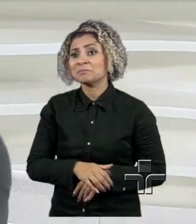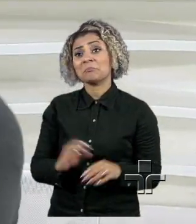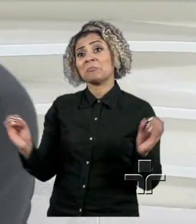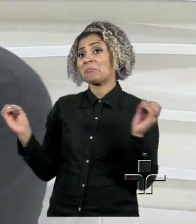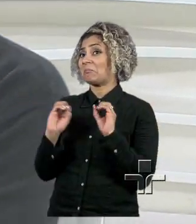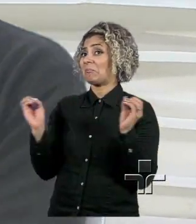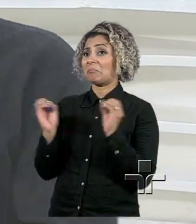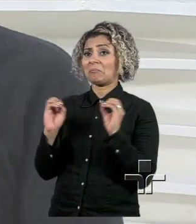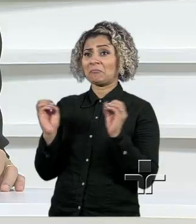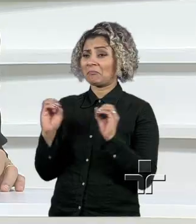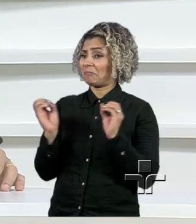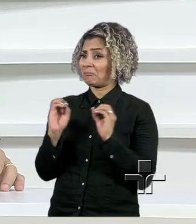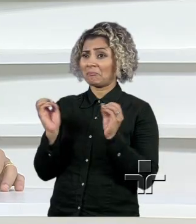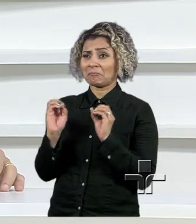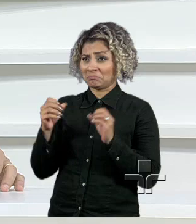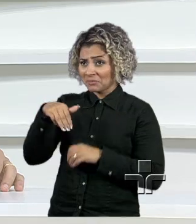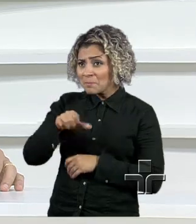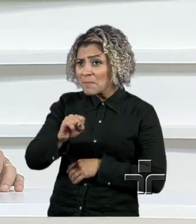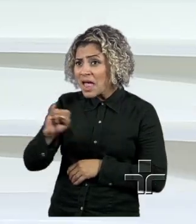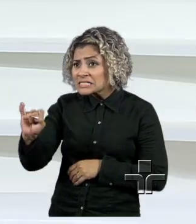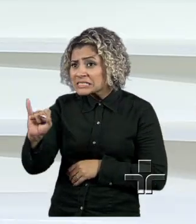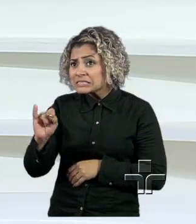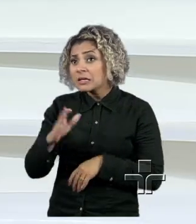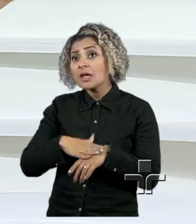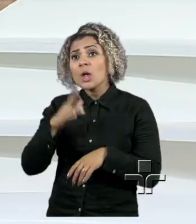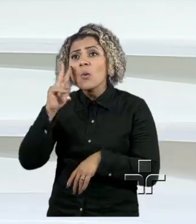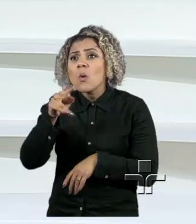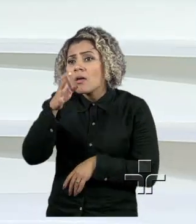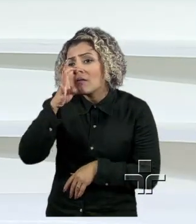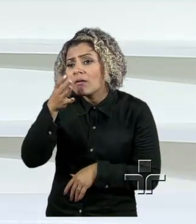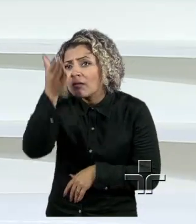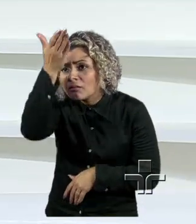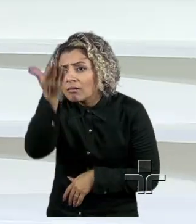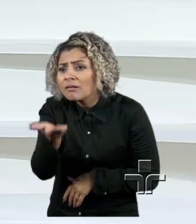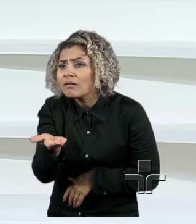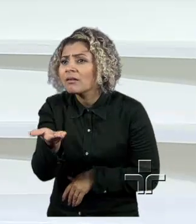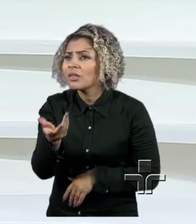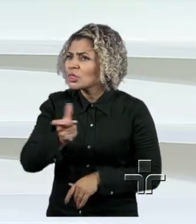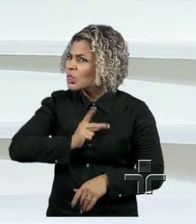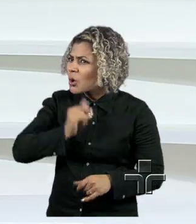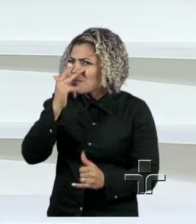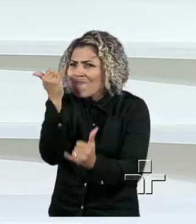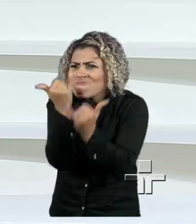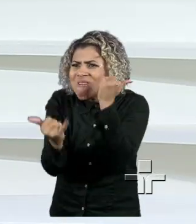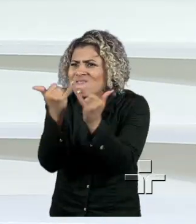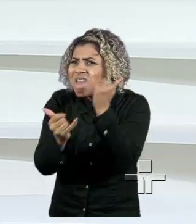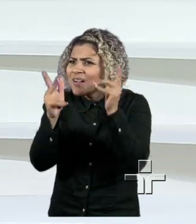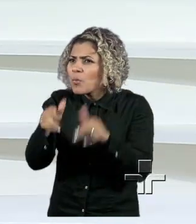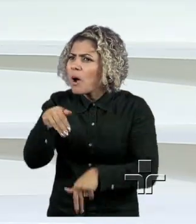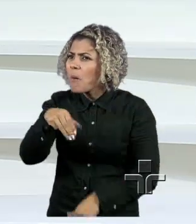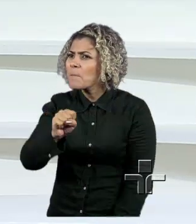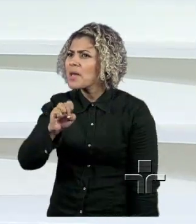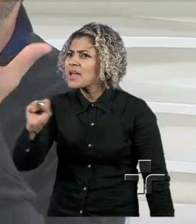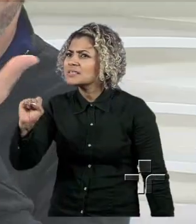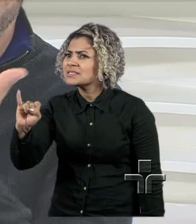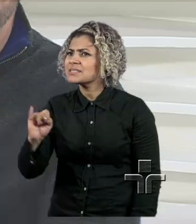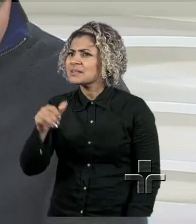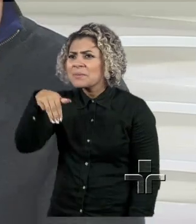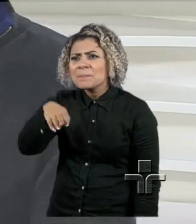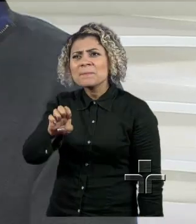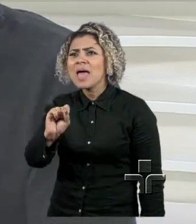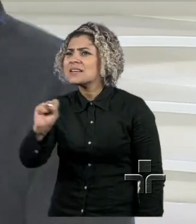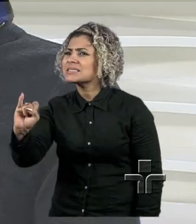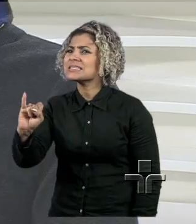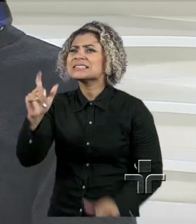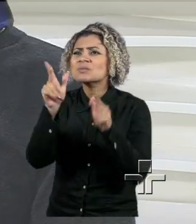Não. Eu estou olhando para ele, é mesmo? Está esperando. Eu não sei como eu interpreto essa